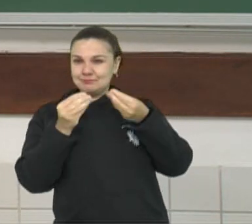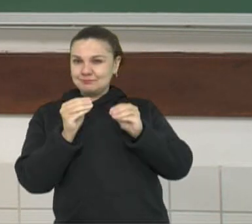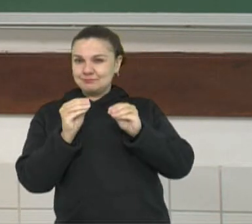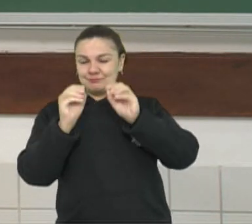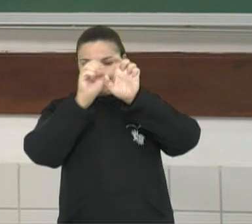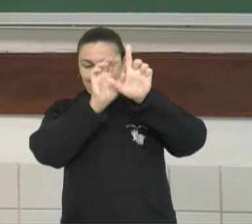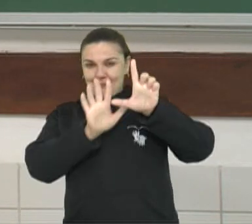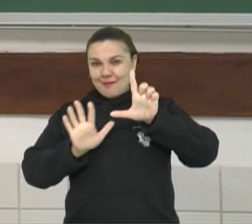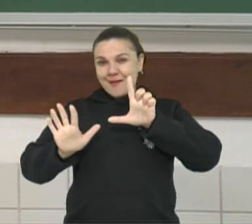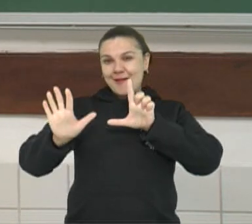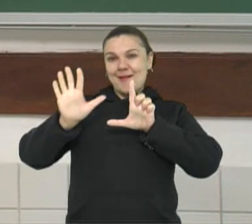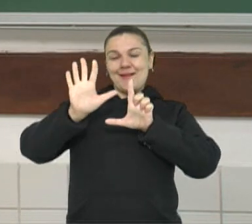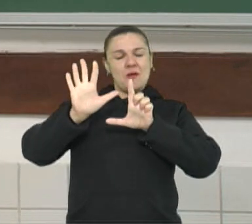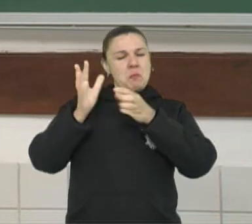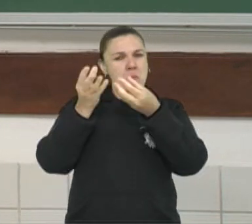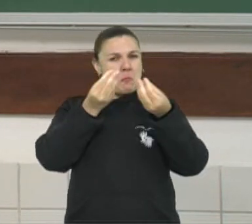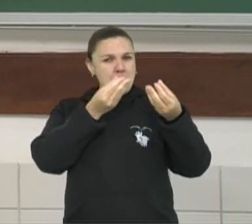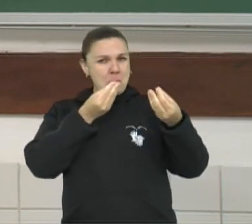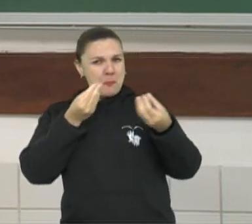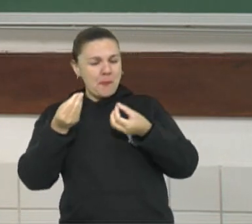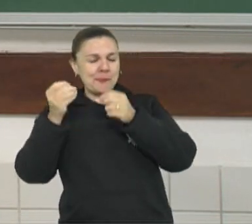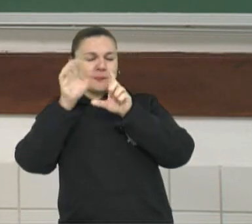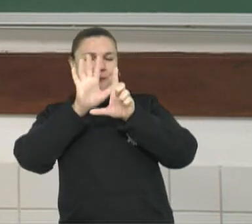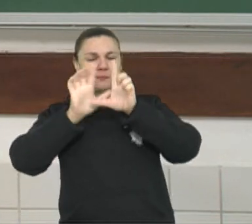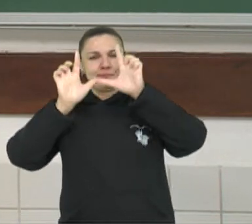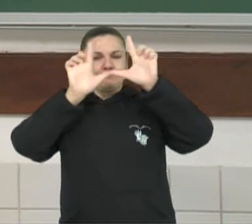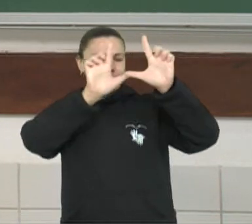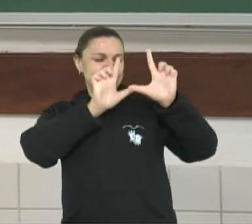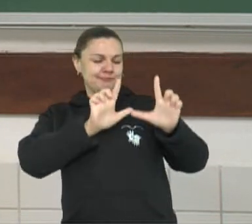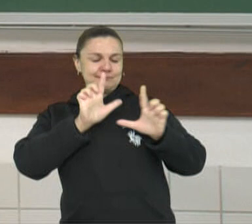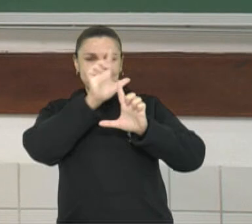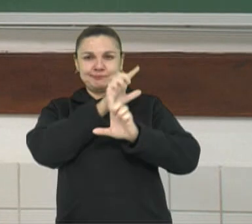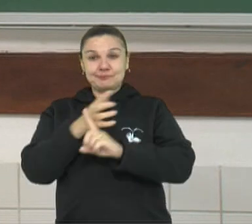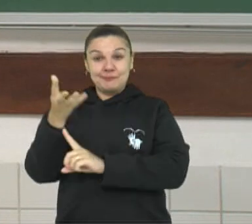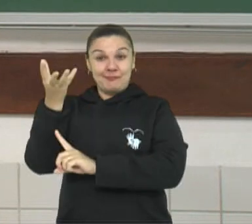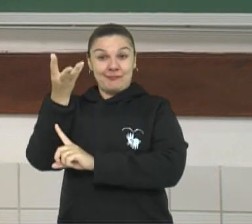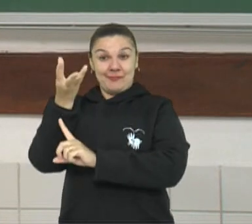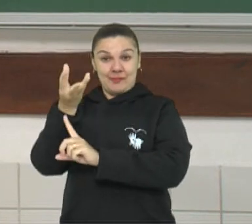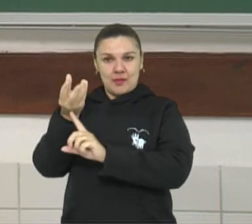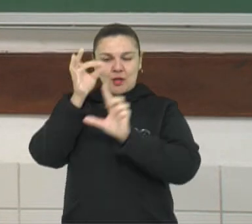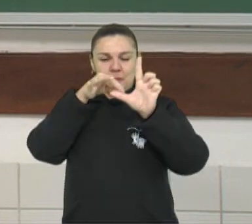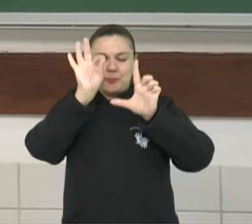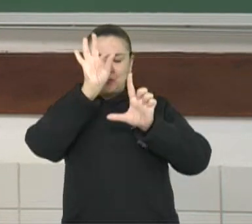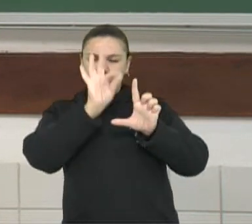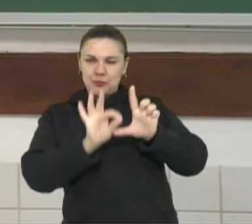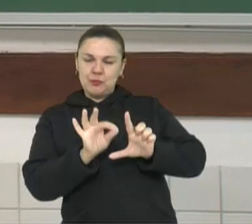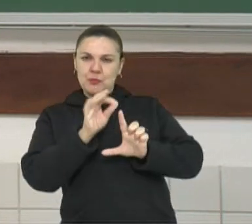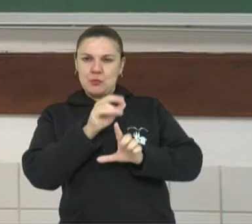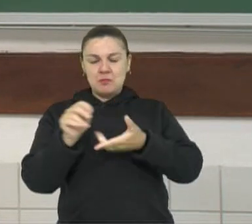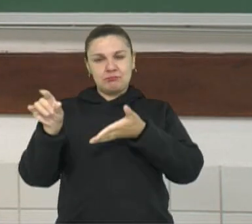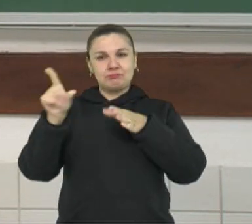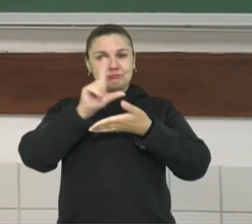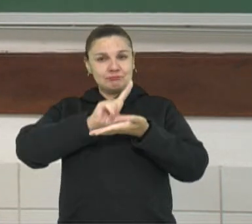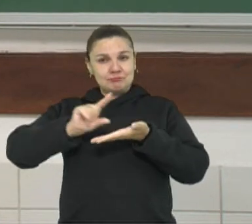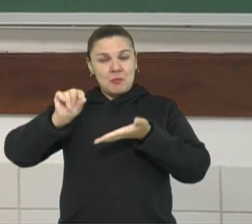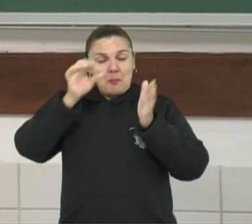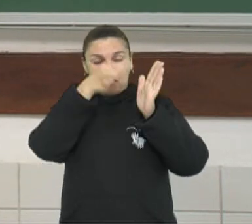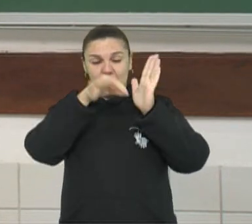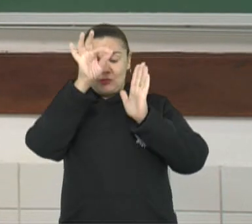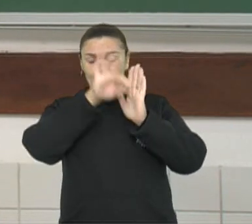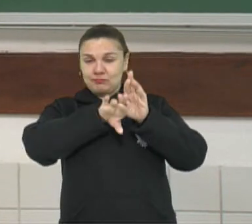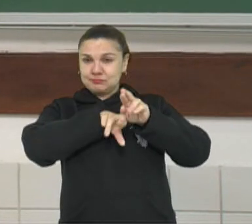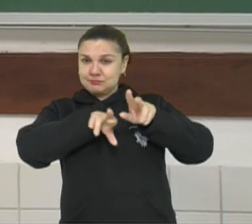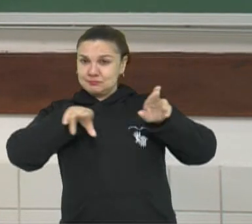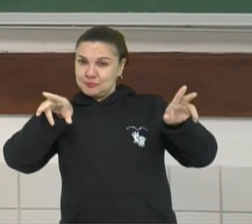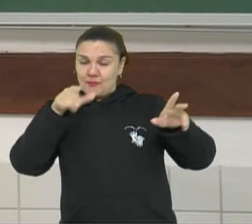de mosaico ali, com várias telas, várias imagens distintas, de autores diferentes, de pintores diferentes.